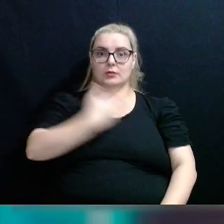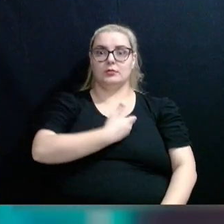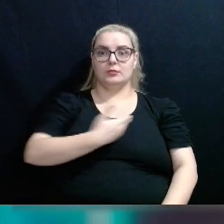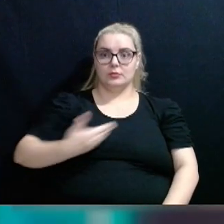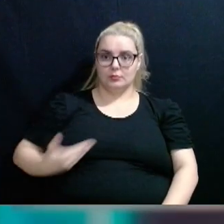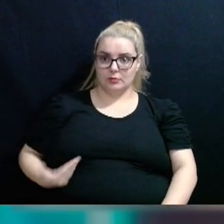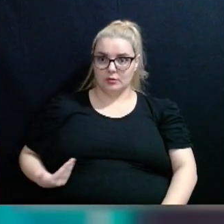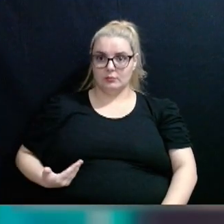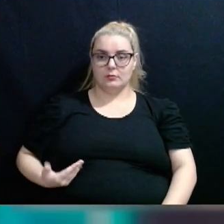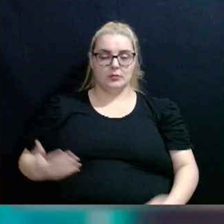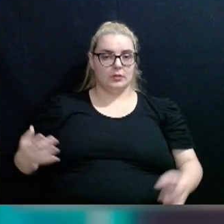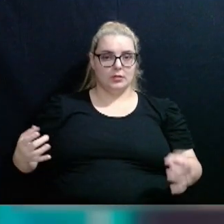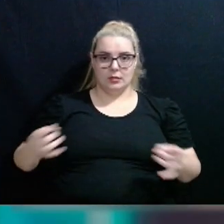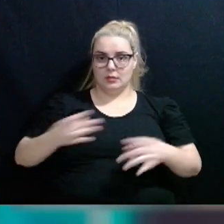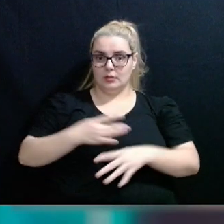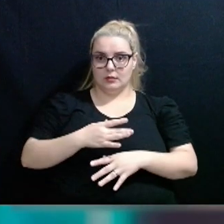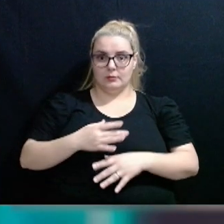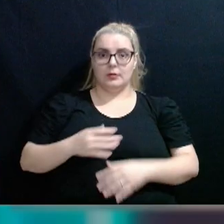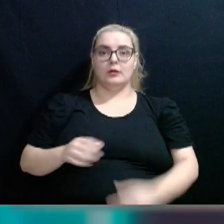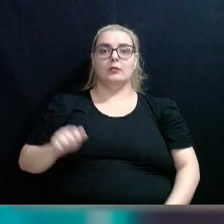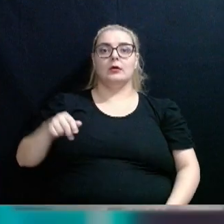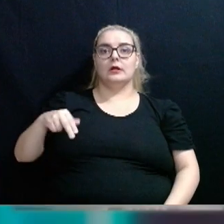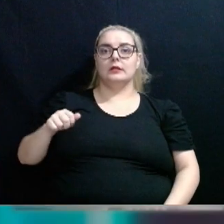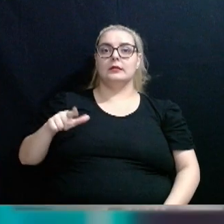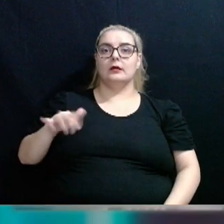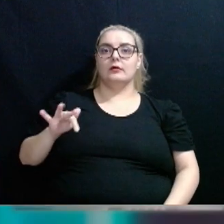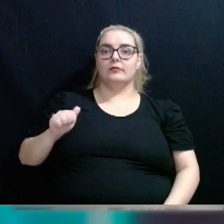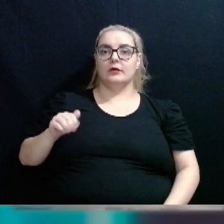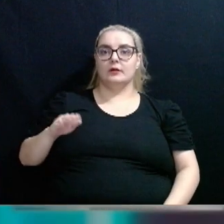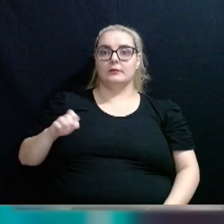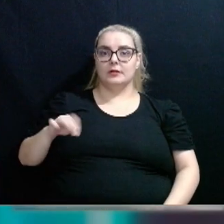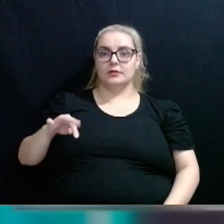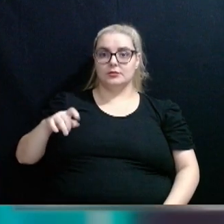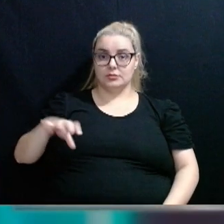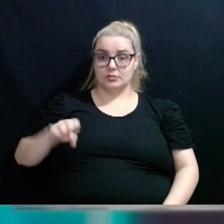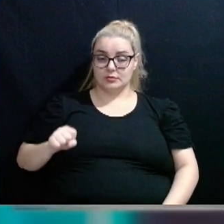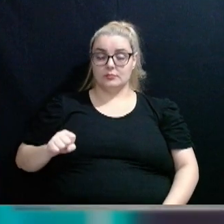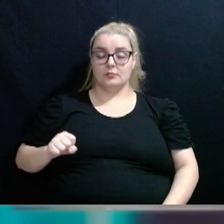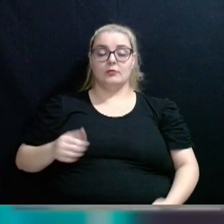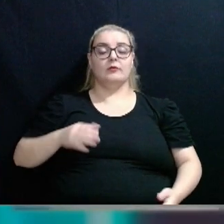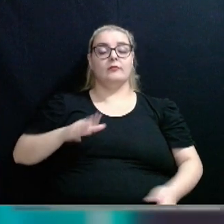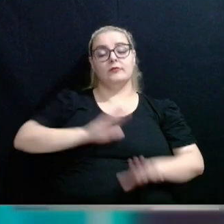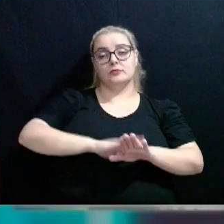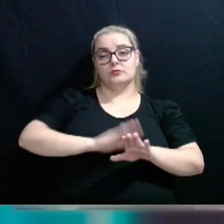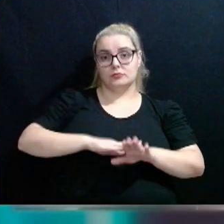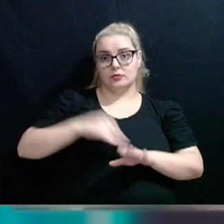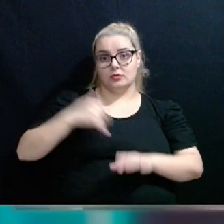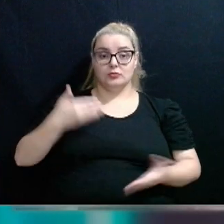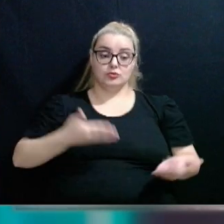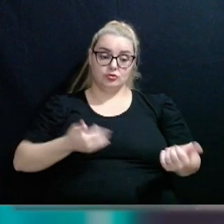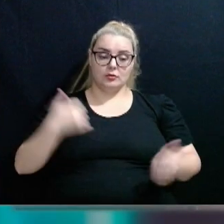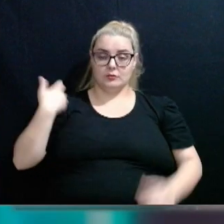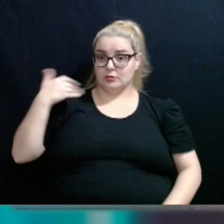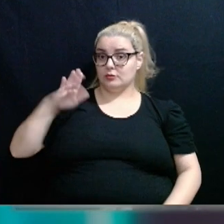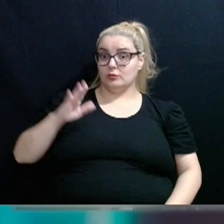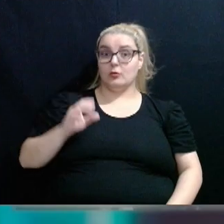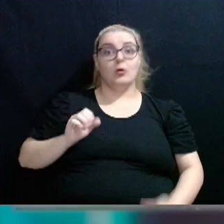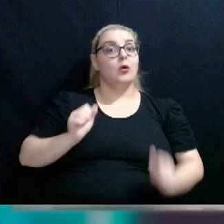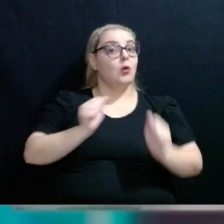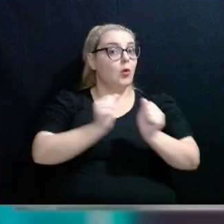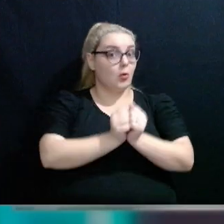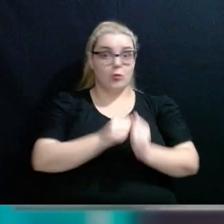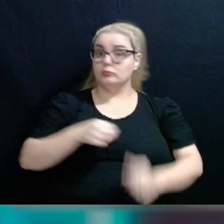combater o analfabetismo funcional em jovens e adultos com ou sem deficiência. Foi apresentada a experiência do